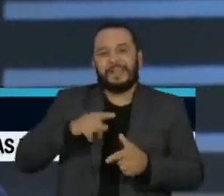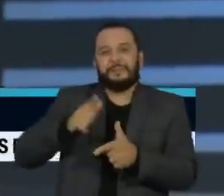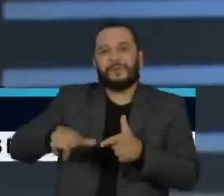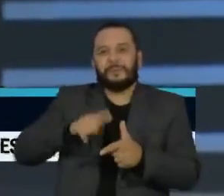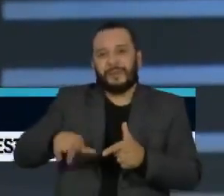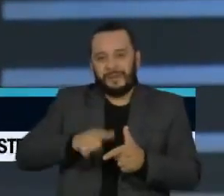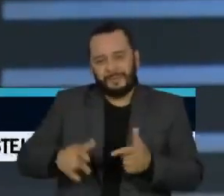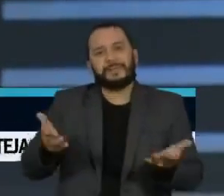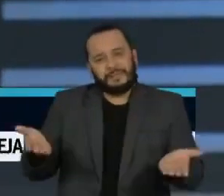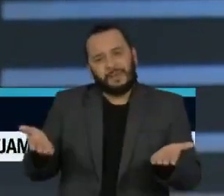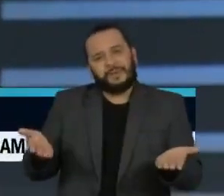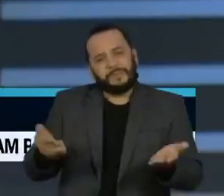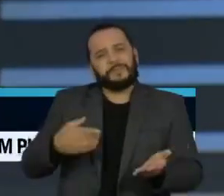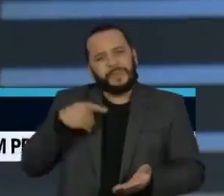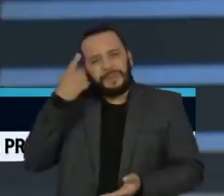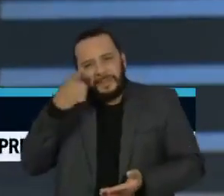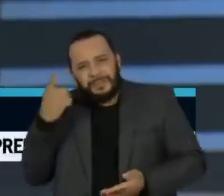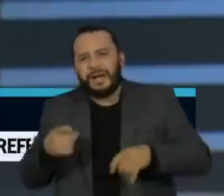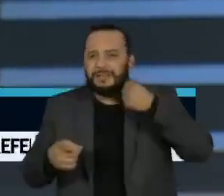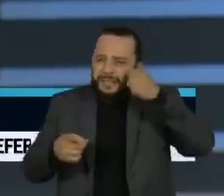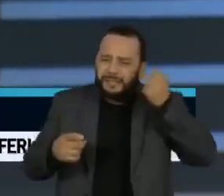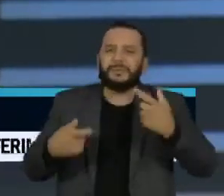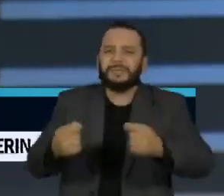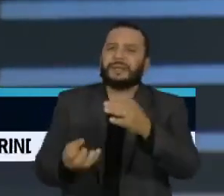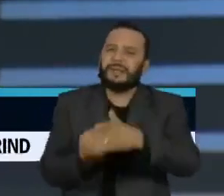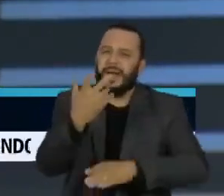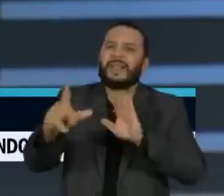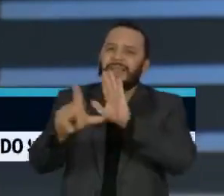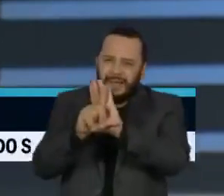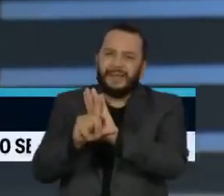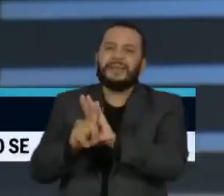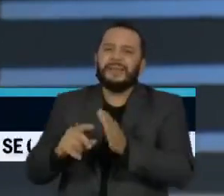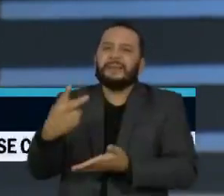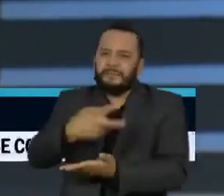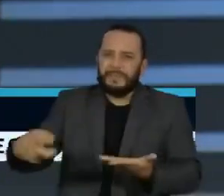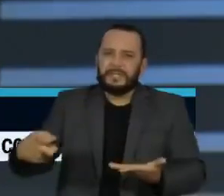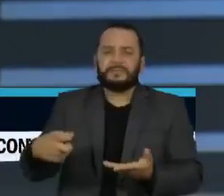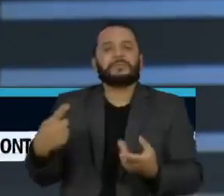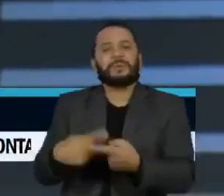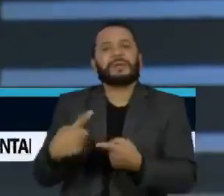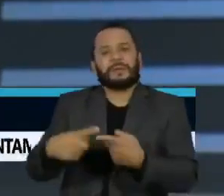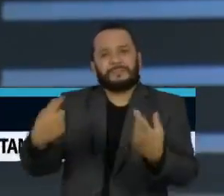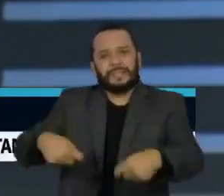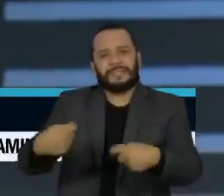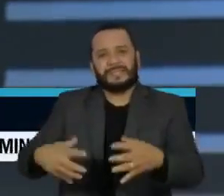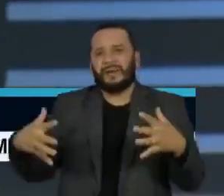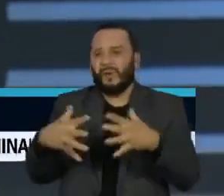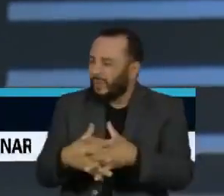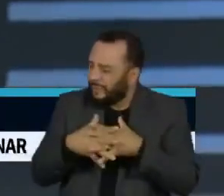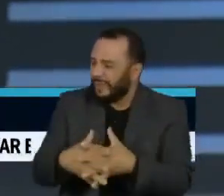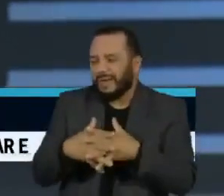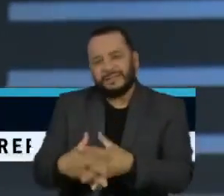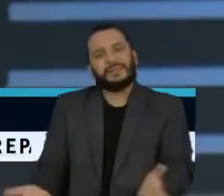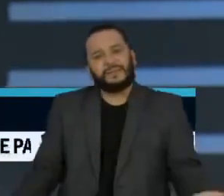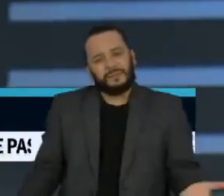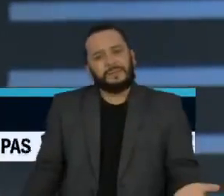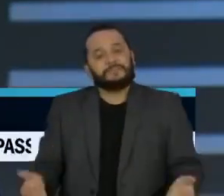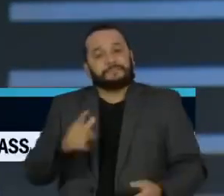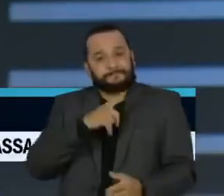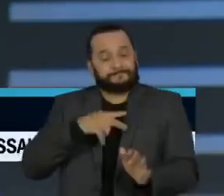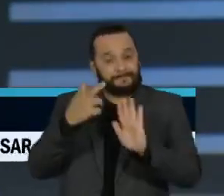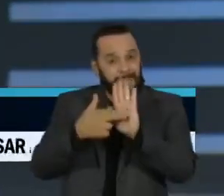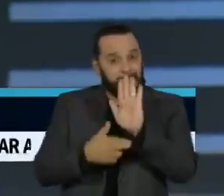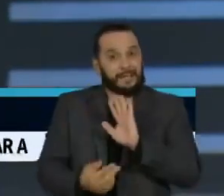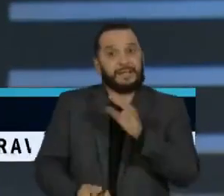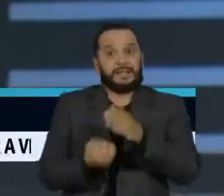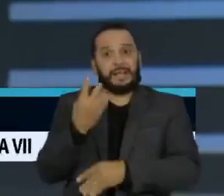Senador elaborar uma proposta de lei do impeachment que na hora que precisa fica uma complicação danada e esse e essa rito foi